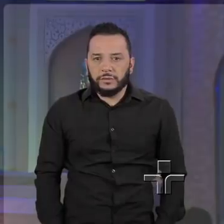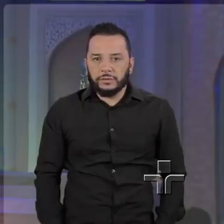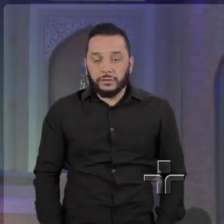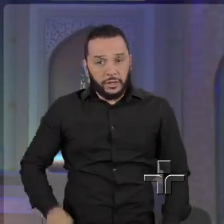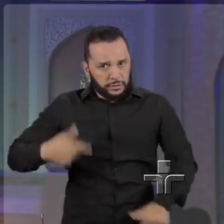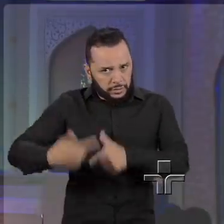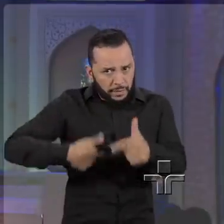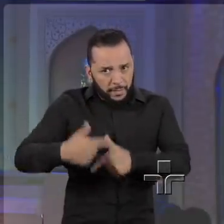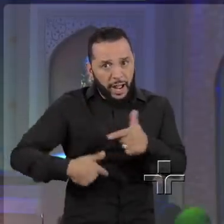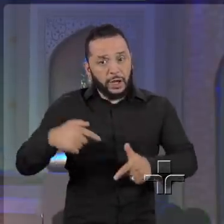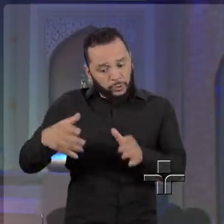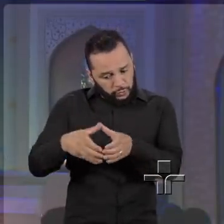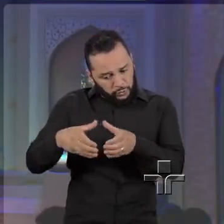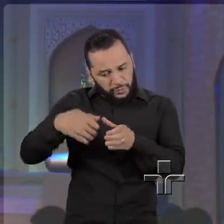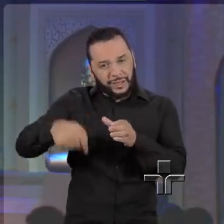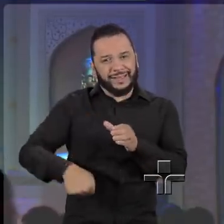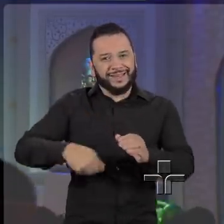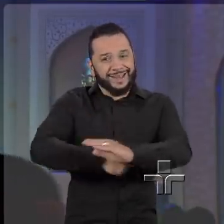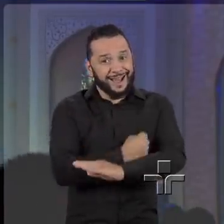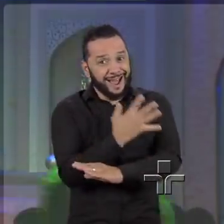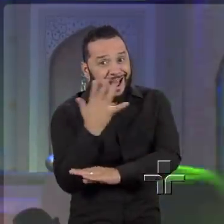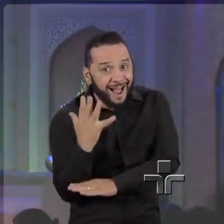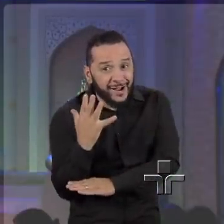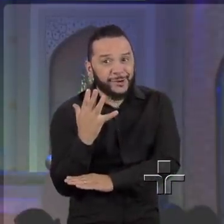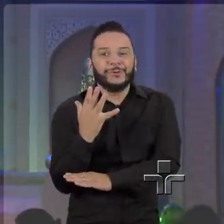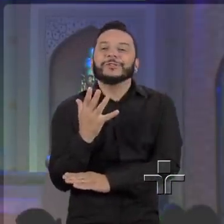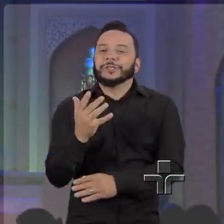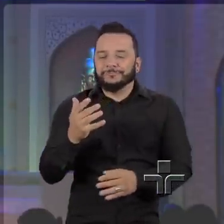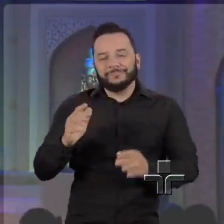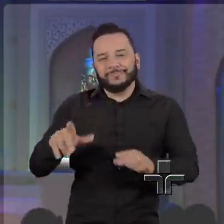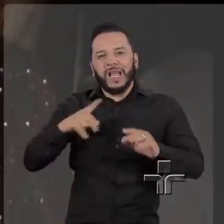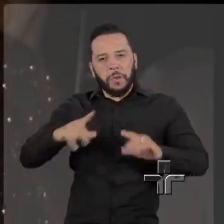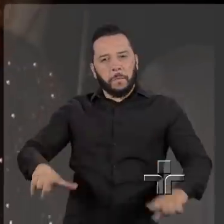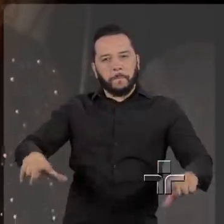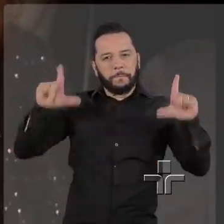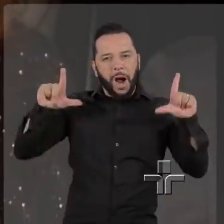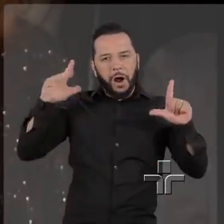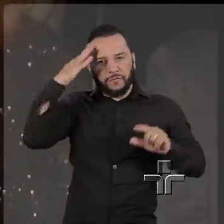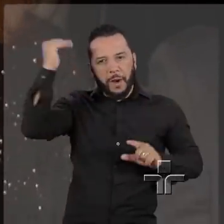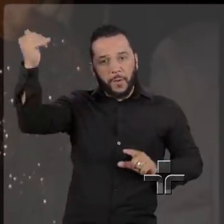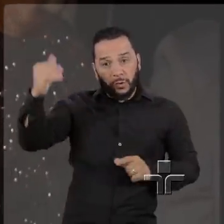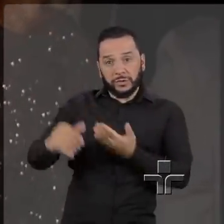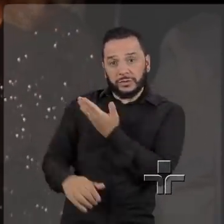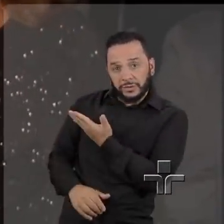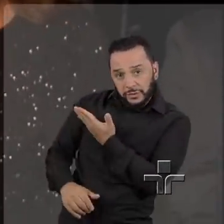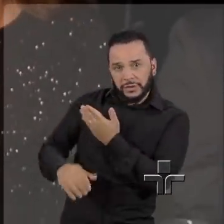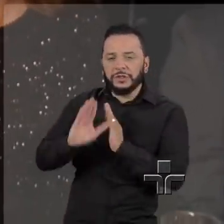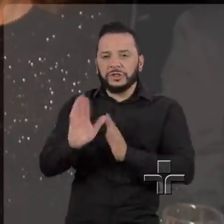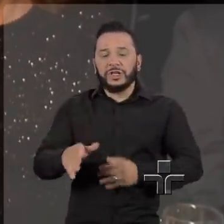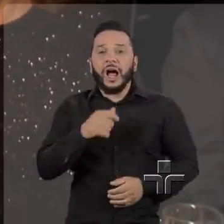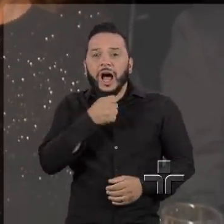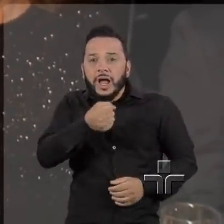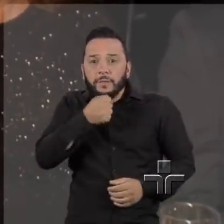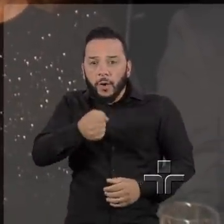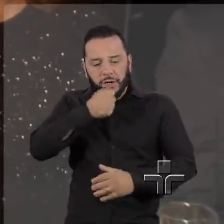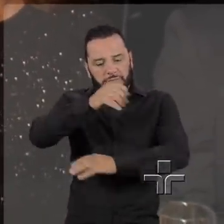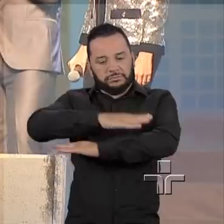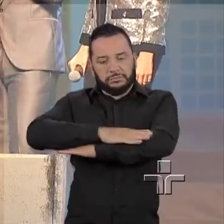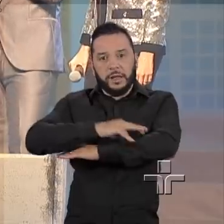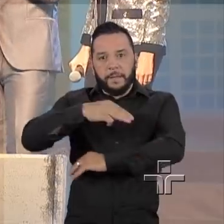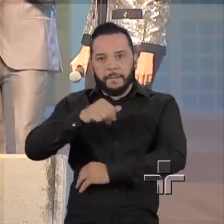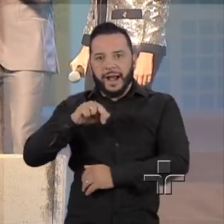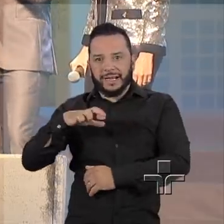O trabalho da equipe do Repórter Eco é novamente reconhecido. A apresentadora e repórter Márcia